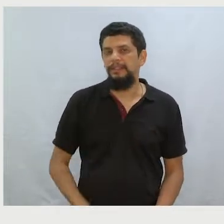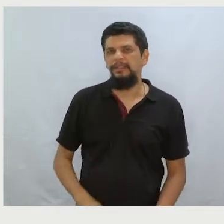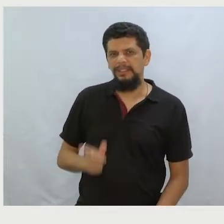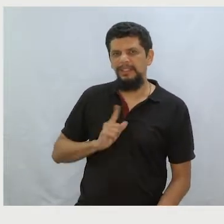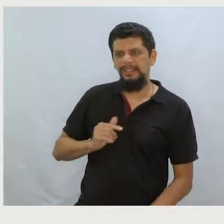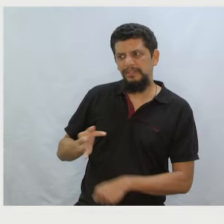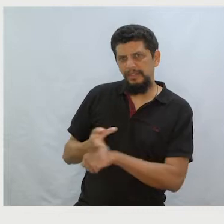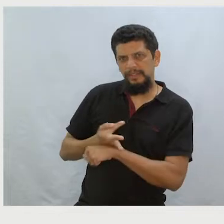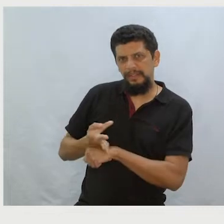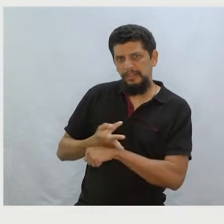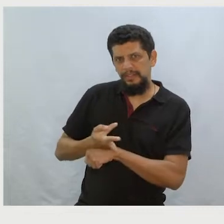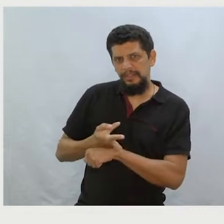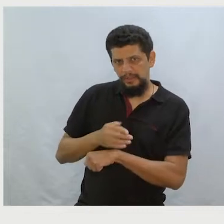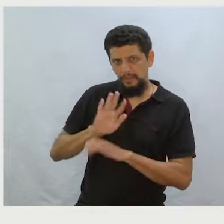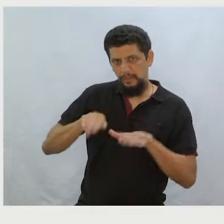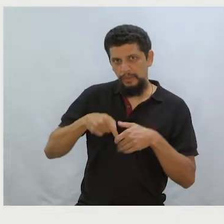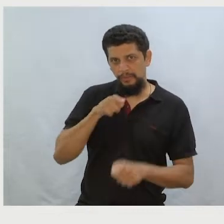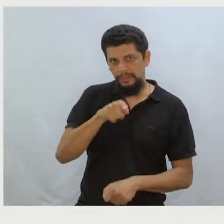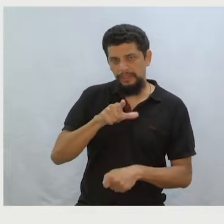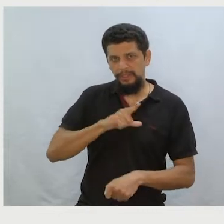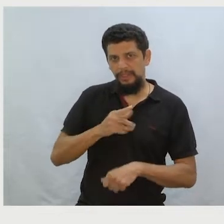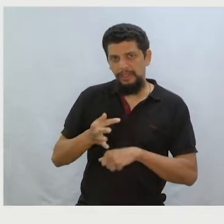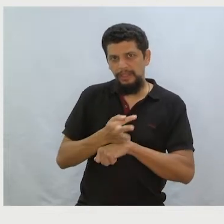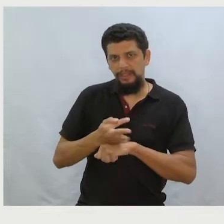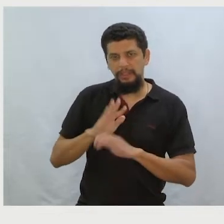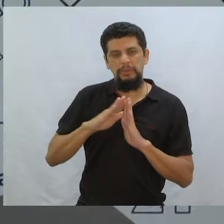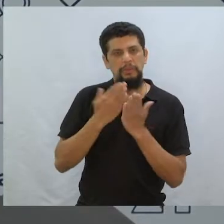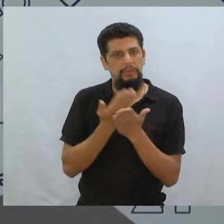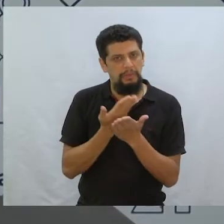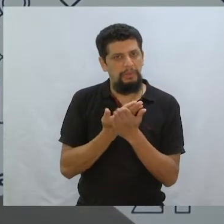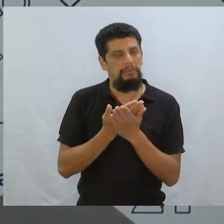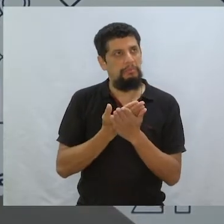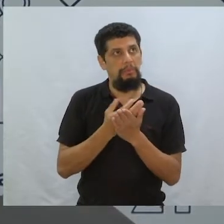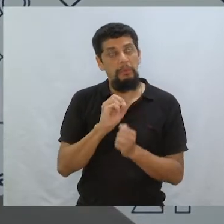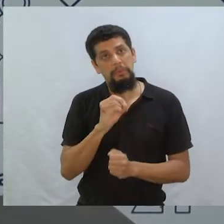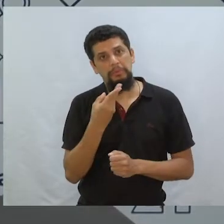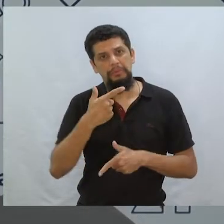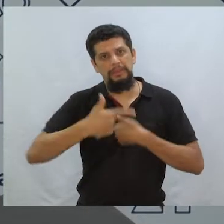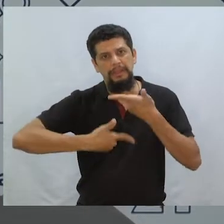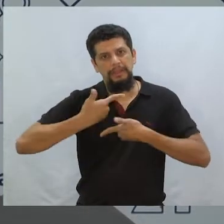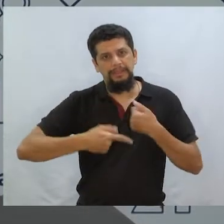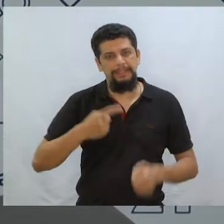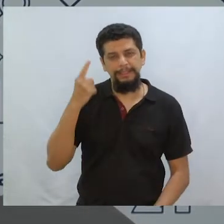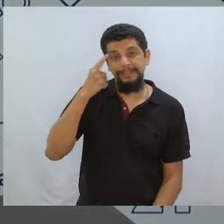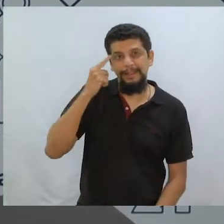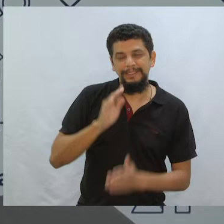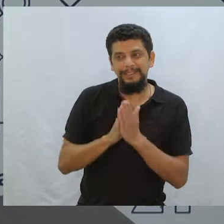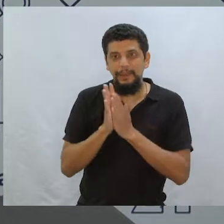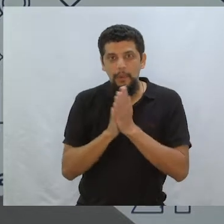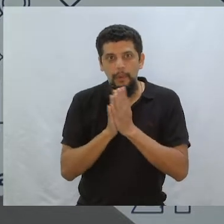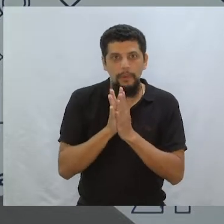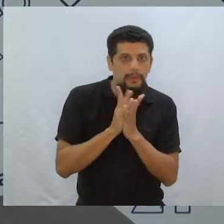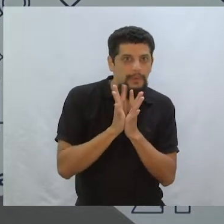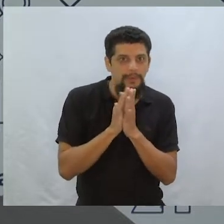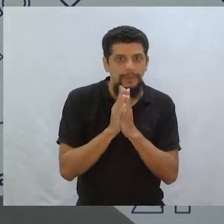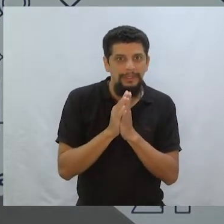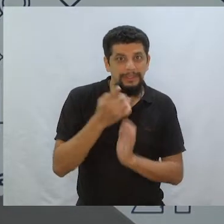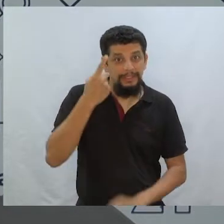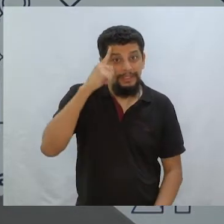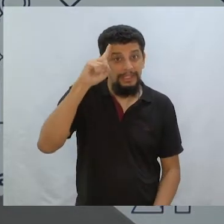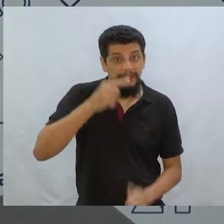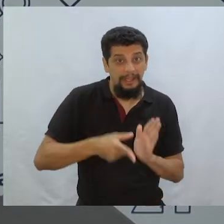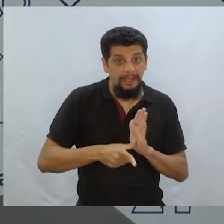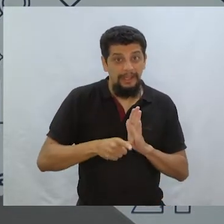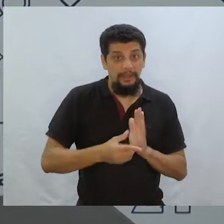vão tirar férias n Quando vocês vão tirar férias seja da escola seja do trabalho Vocês ficam empolgados ali naquele